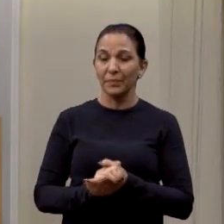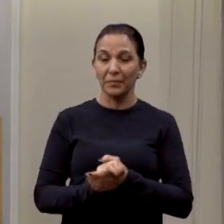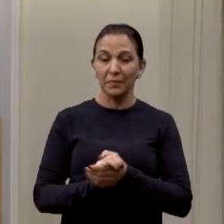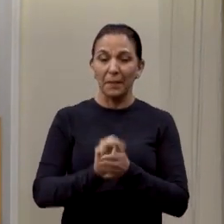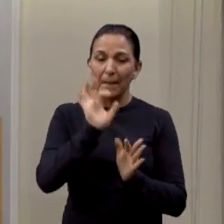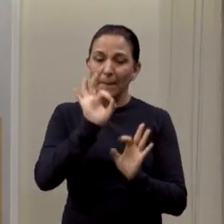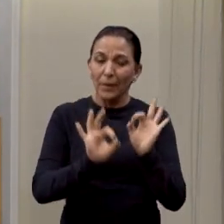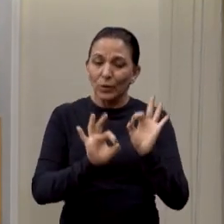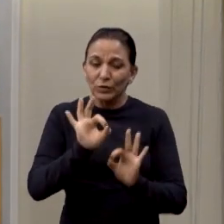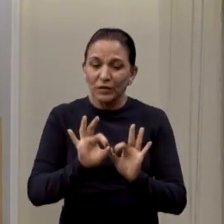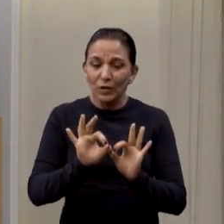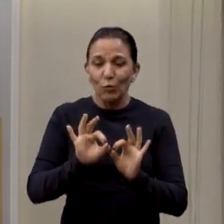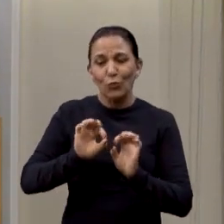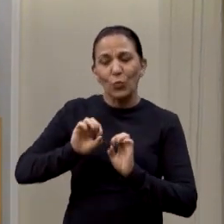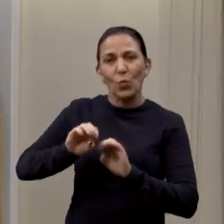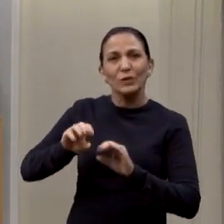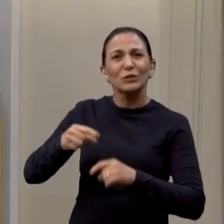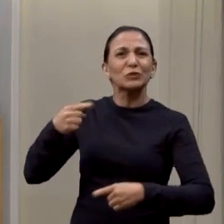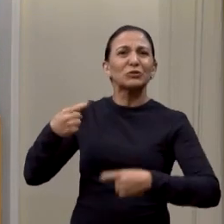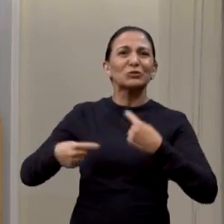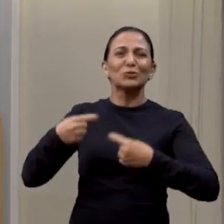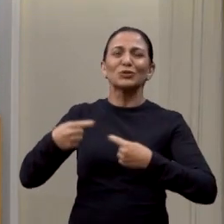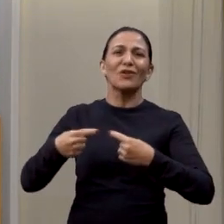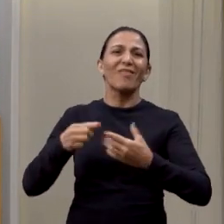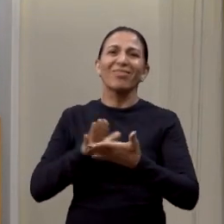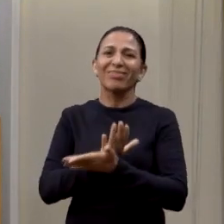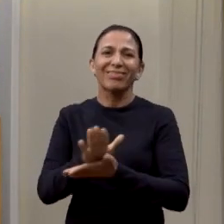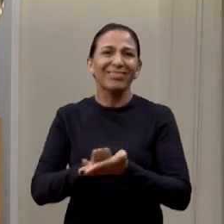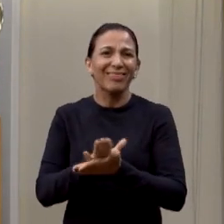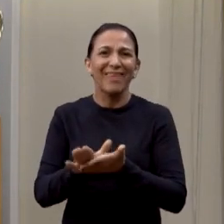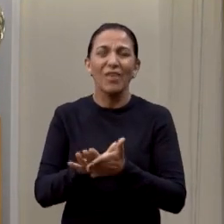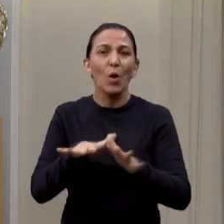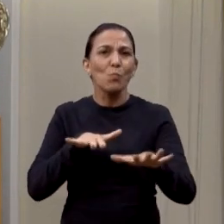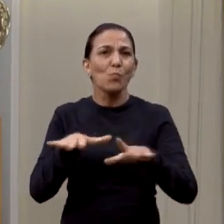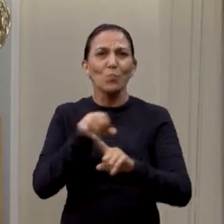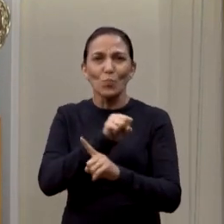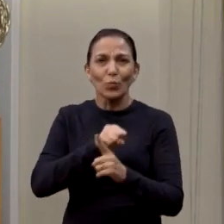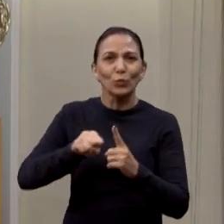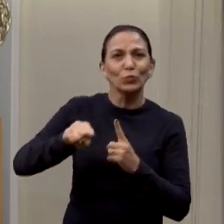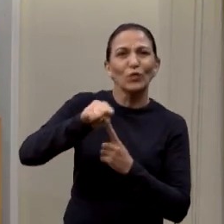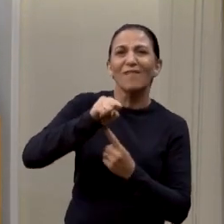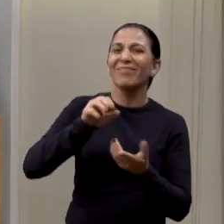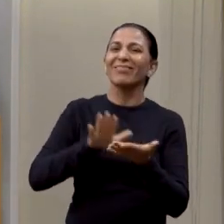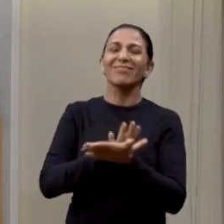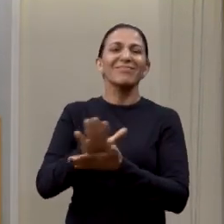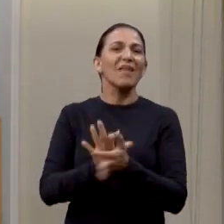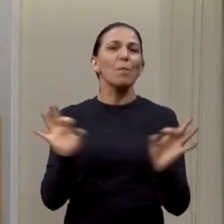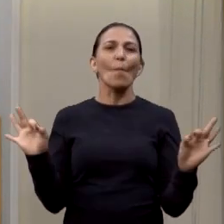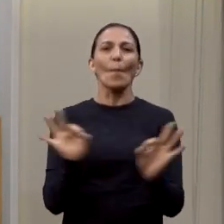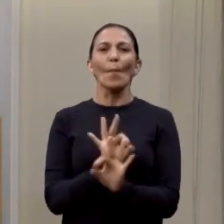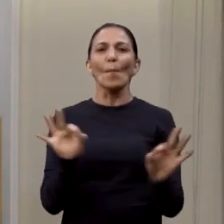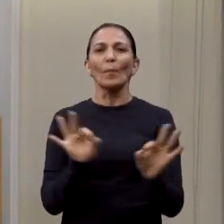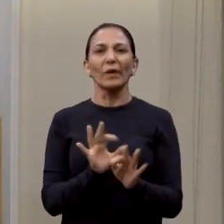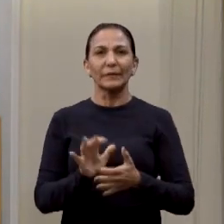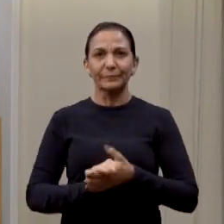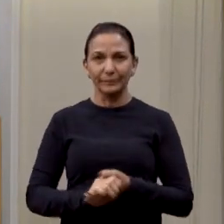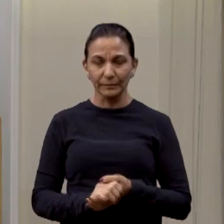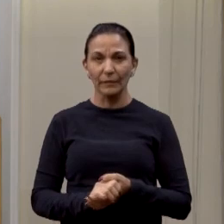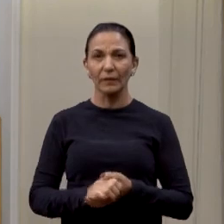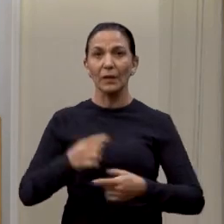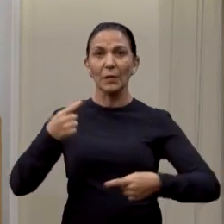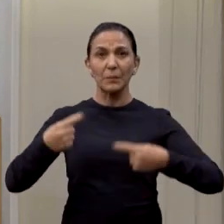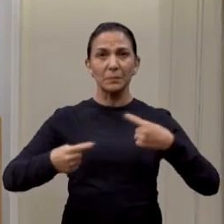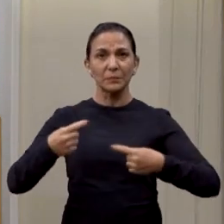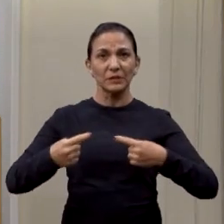pátria. Uma discussão que não é consenso nem nos movimentos sociais ainda. A política é séria.